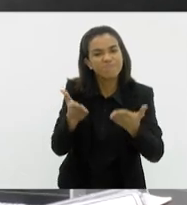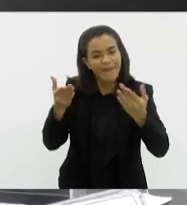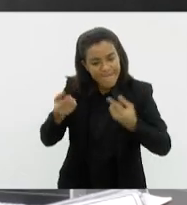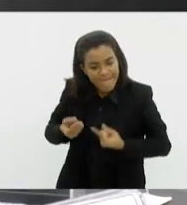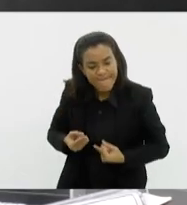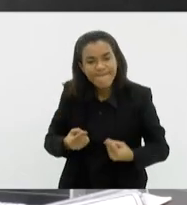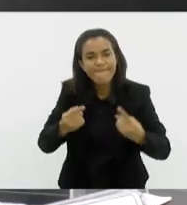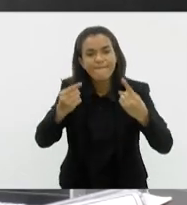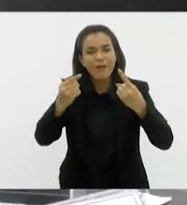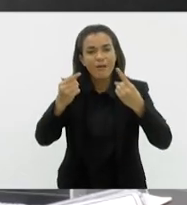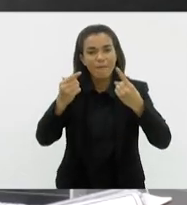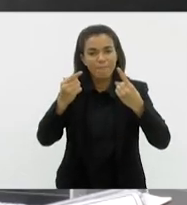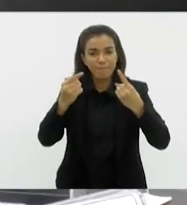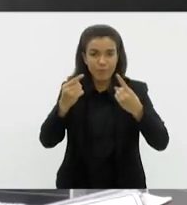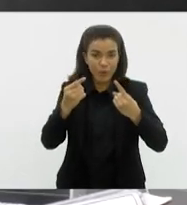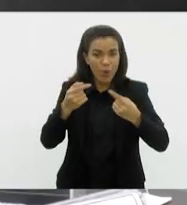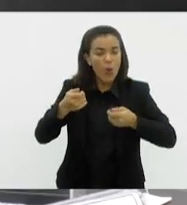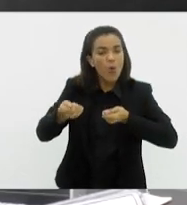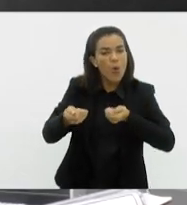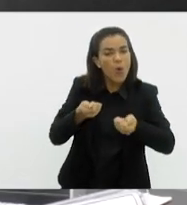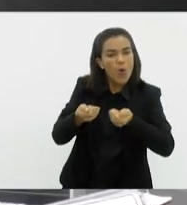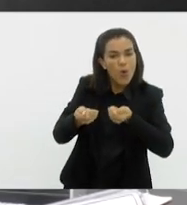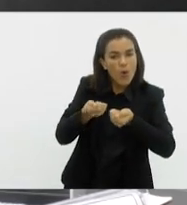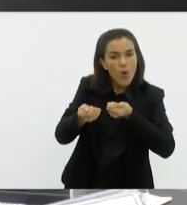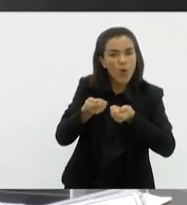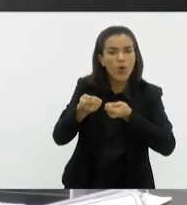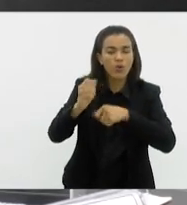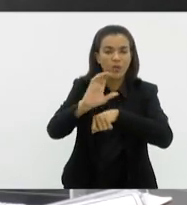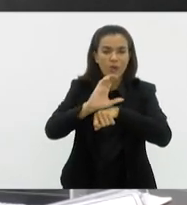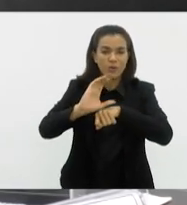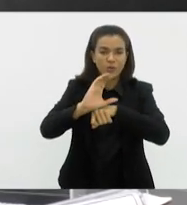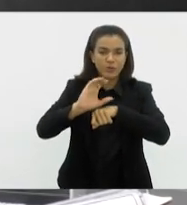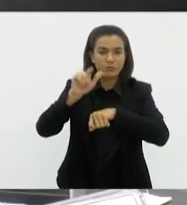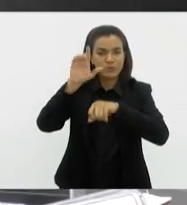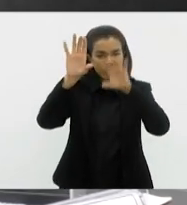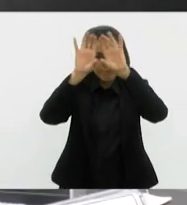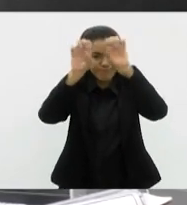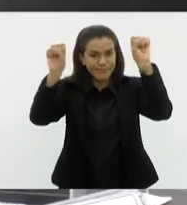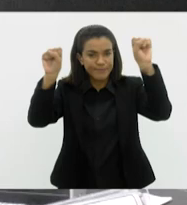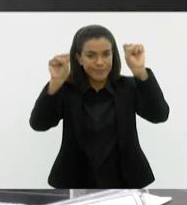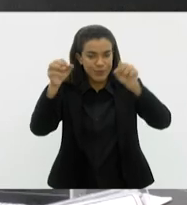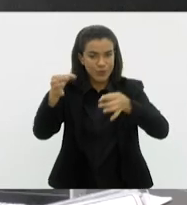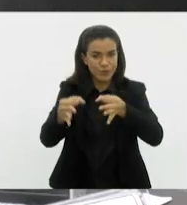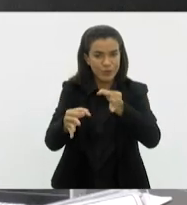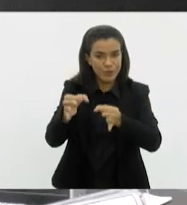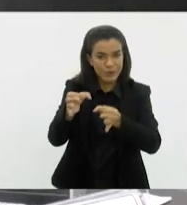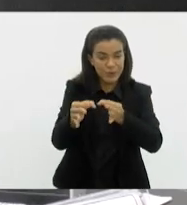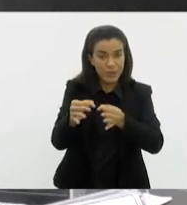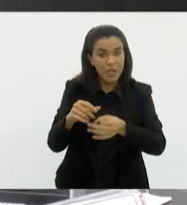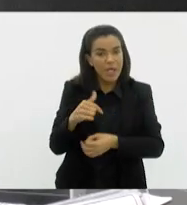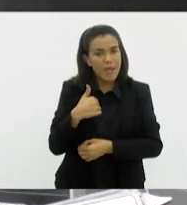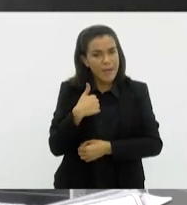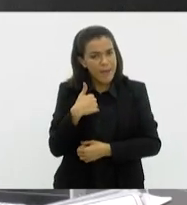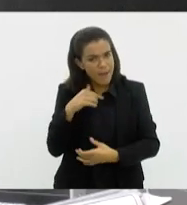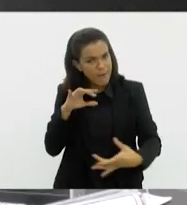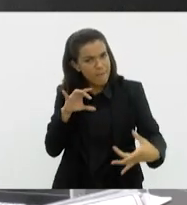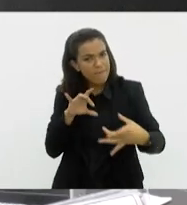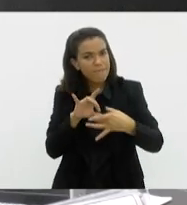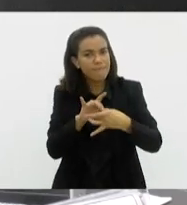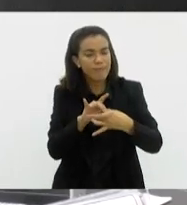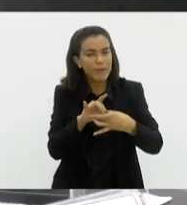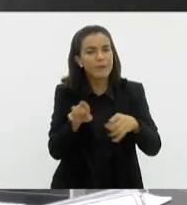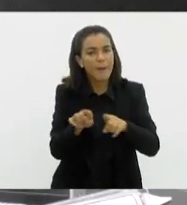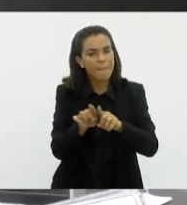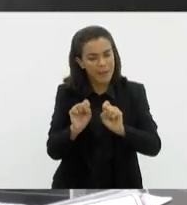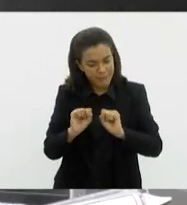provocarmos o controle constitucional do Poder Judiciário. Nesse sentido, eu baseio e faço